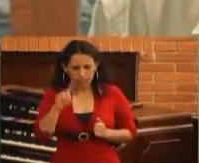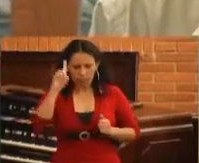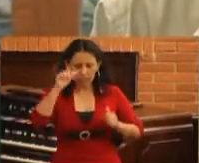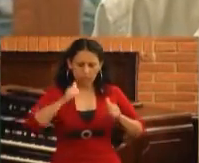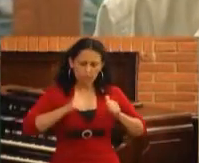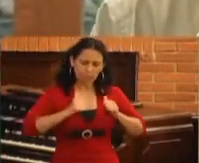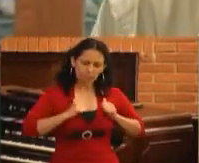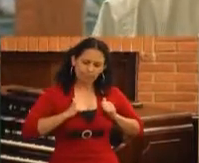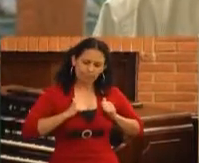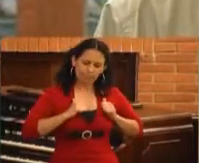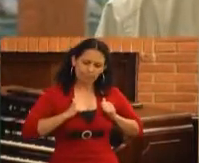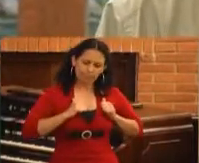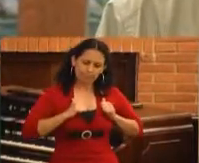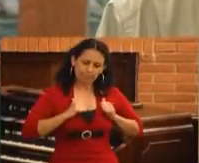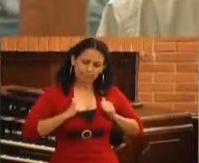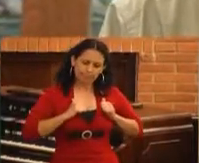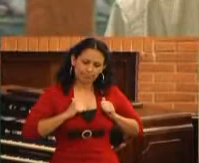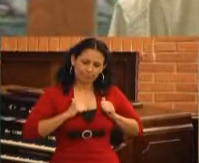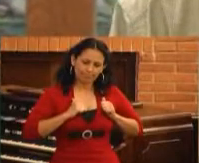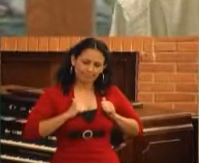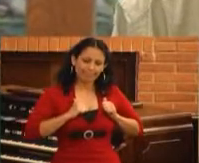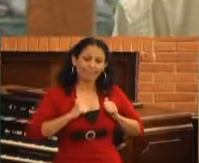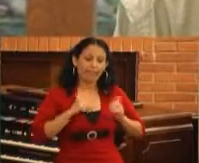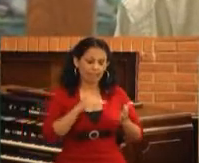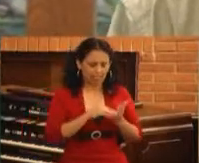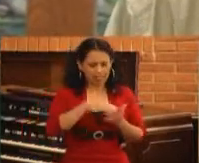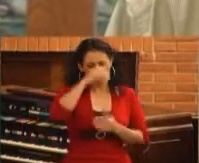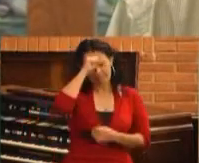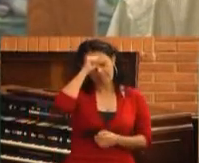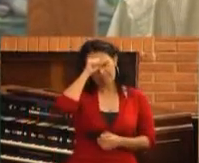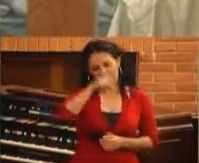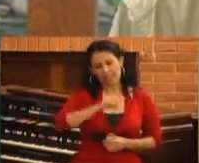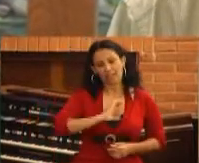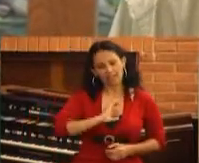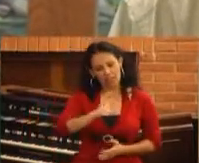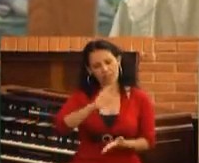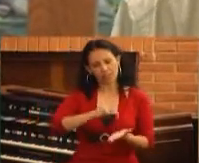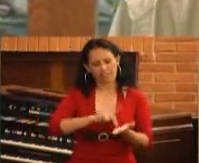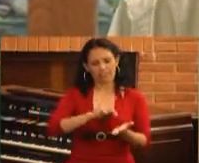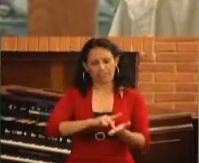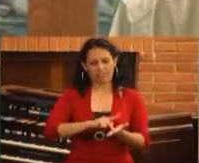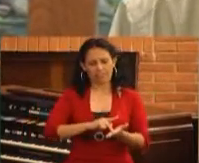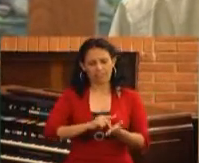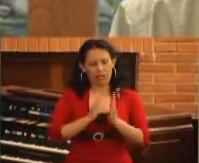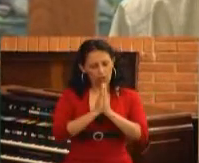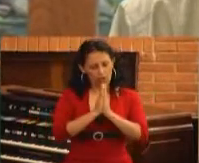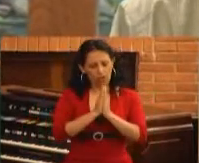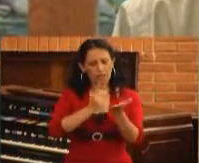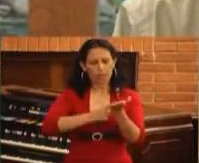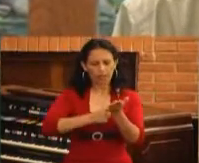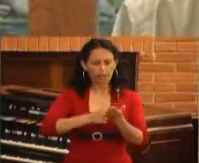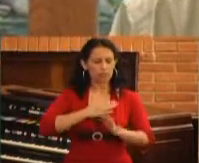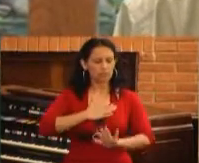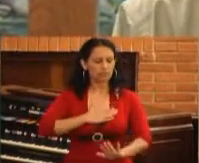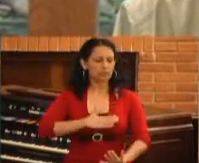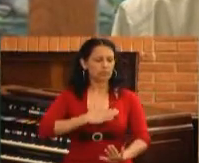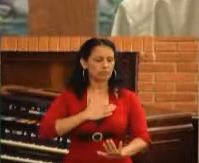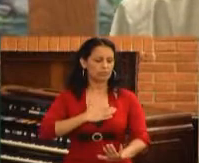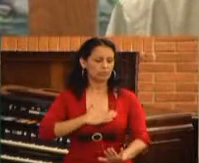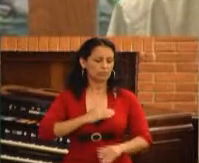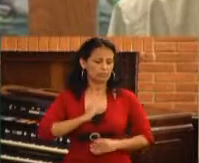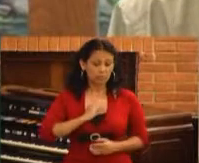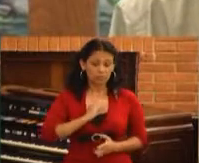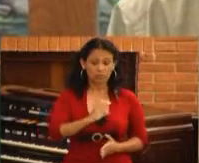de Laodiceia, com o pessoal de Hierápolis, com o pessoal de Colossos. Ele estava sofrendo